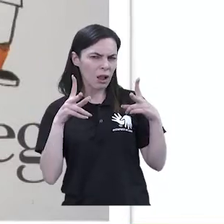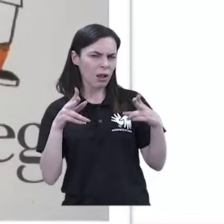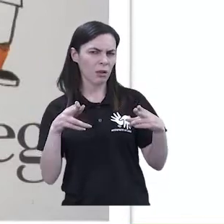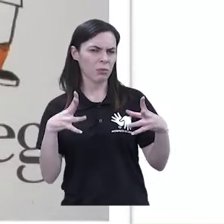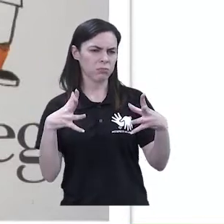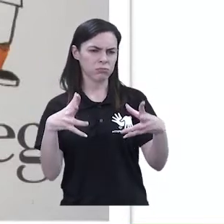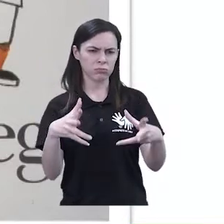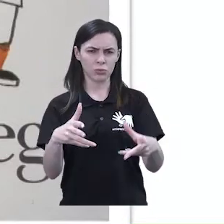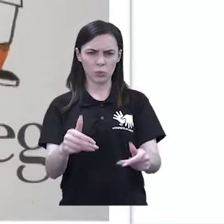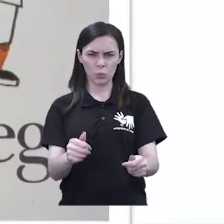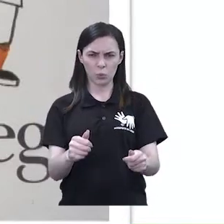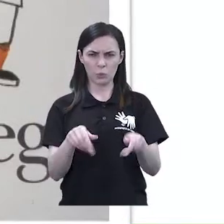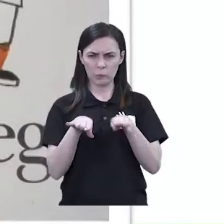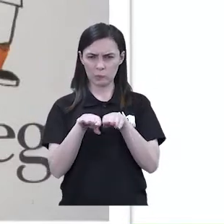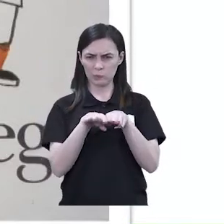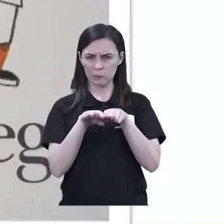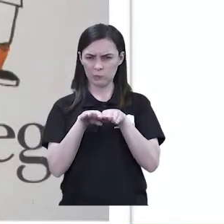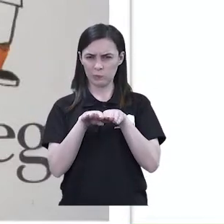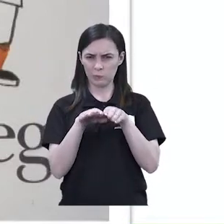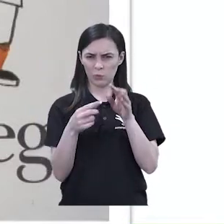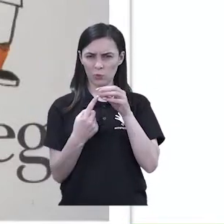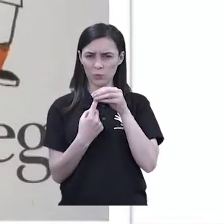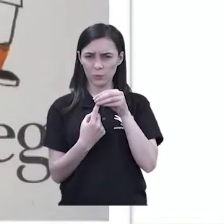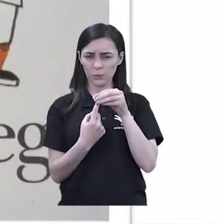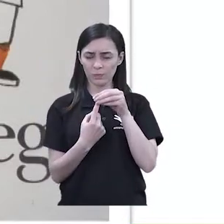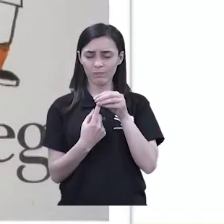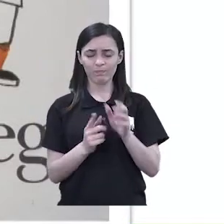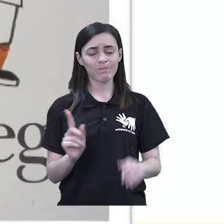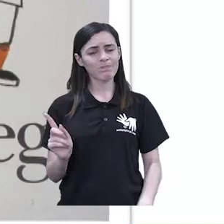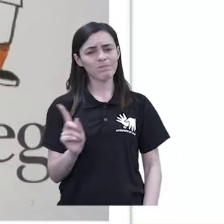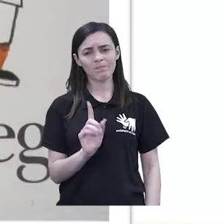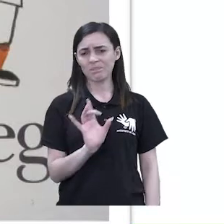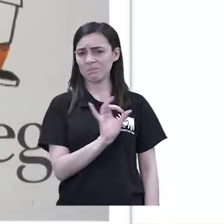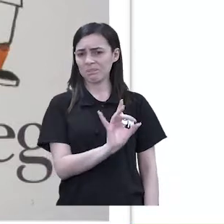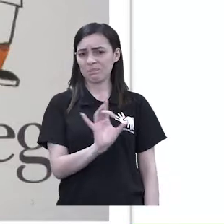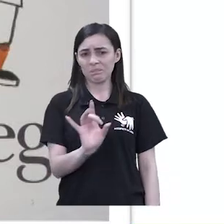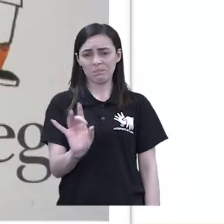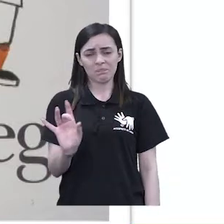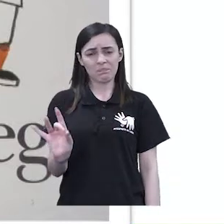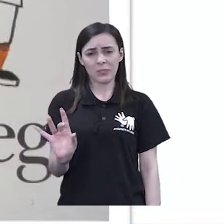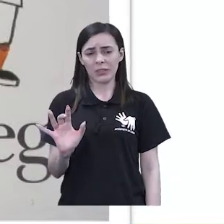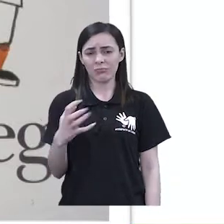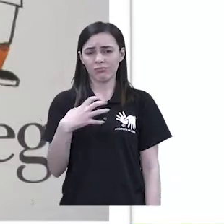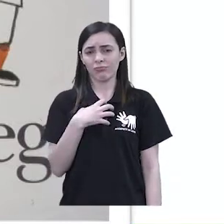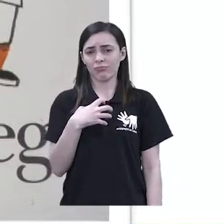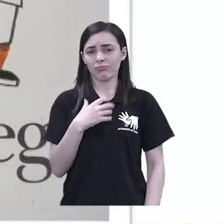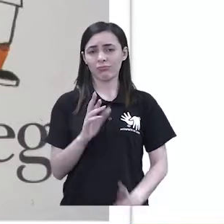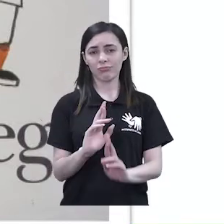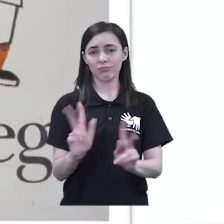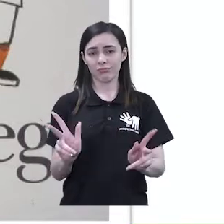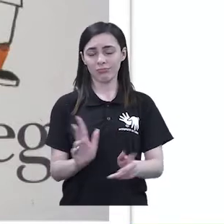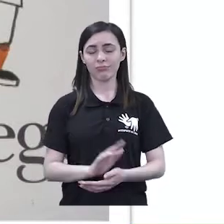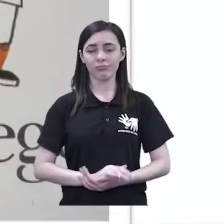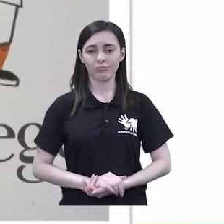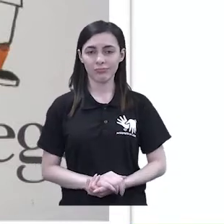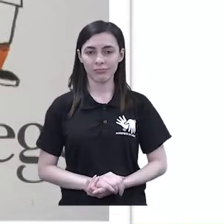todos iguais, todos padronizados? Não, cada um tem o seu